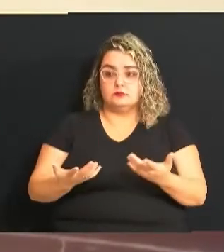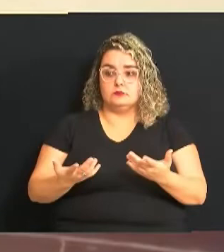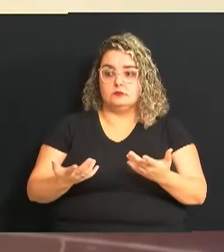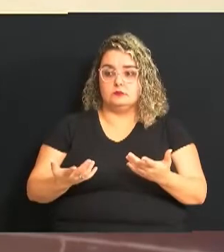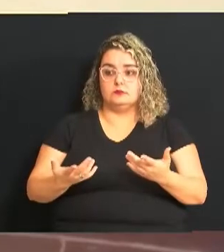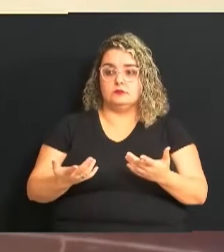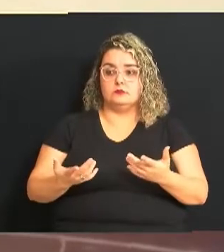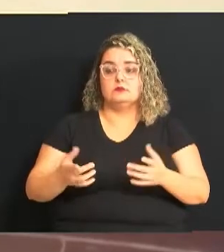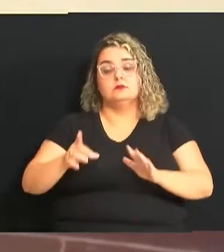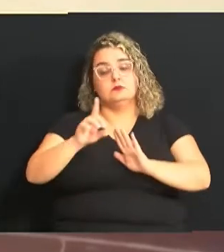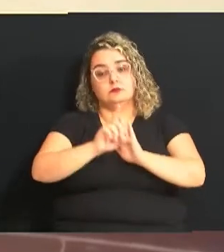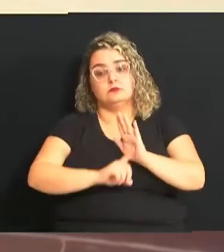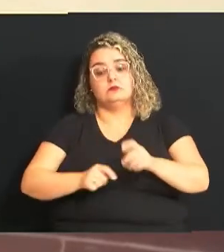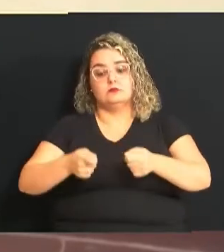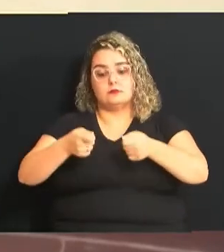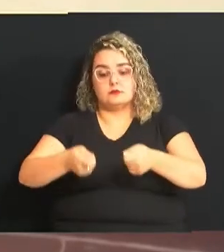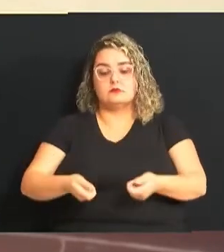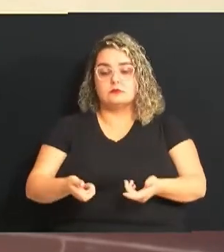daqueles direitos consagrados